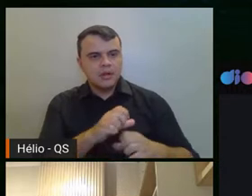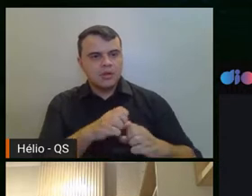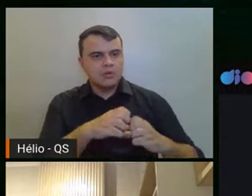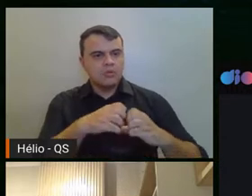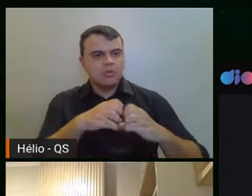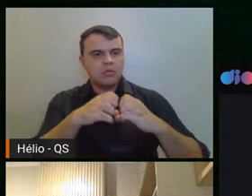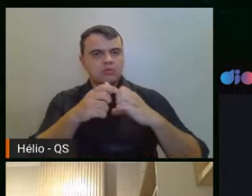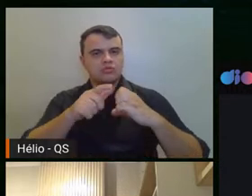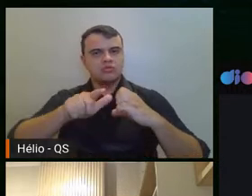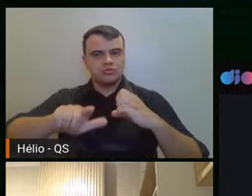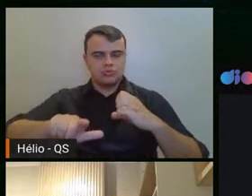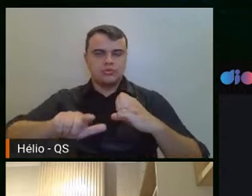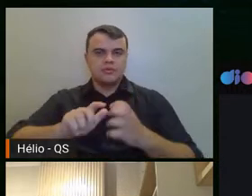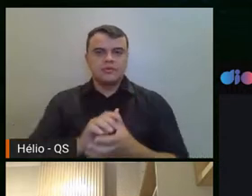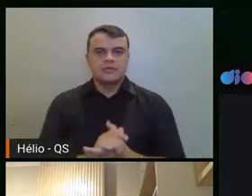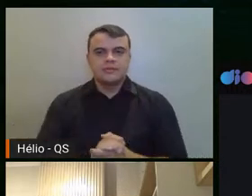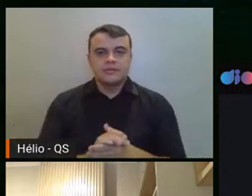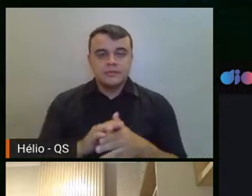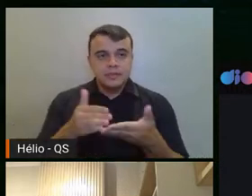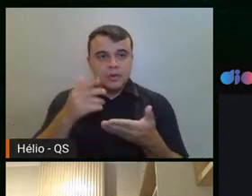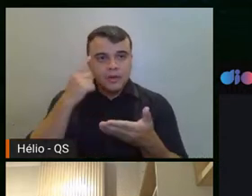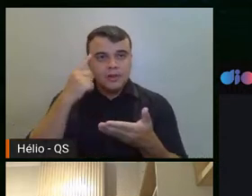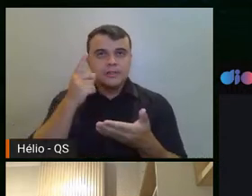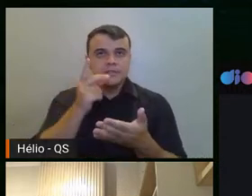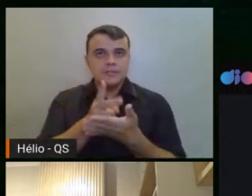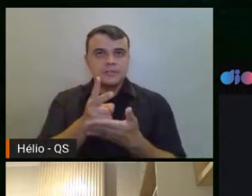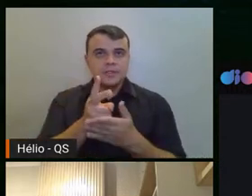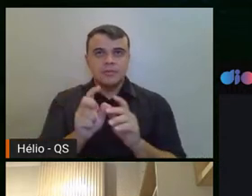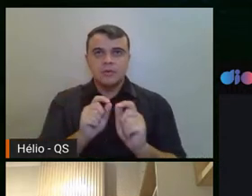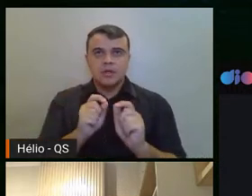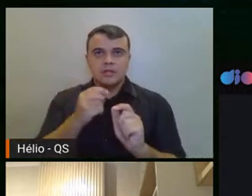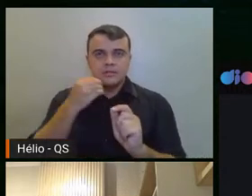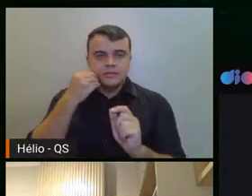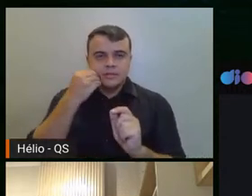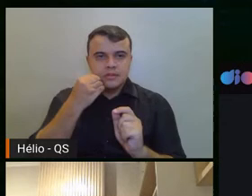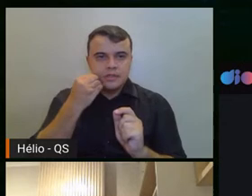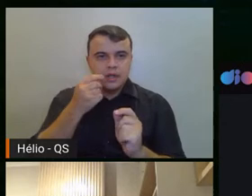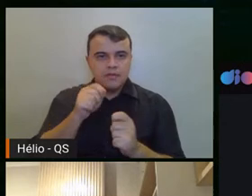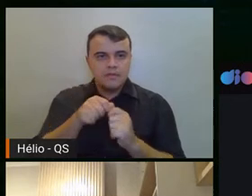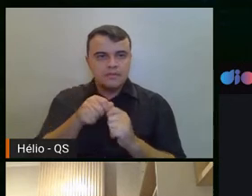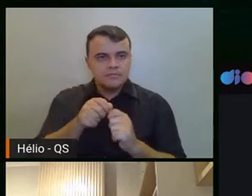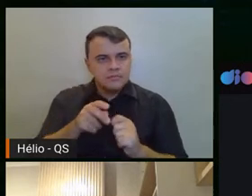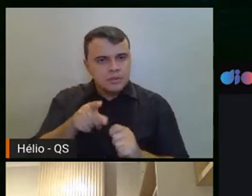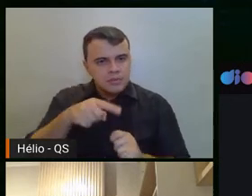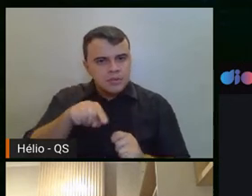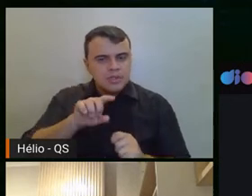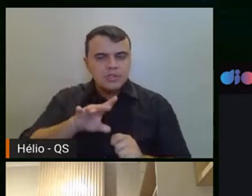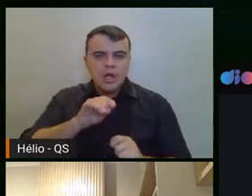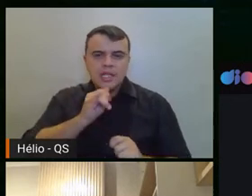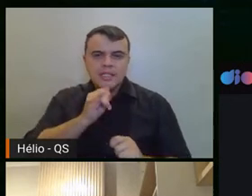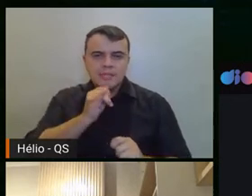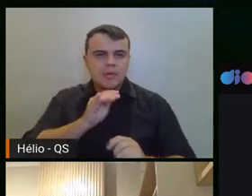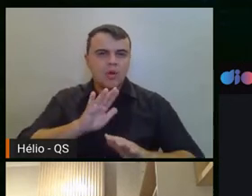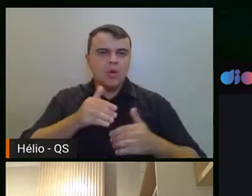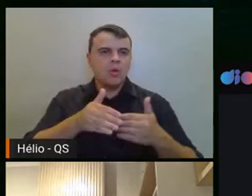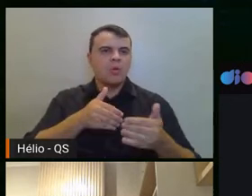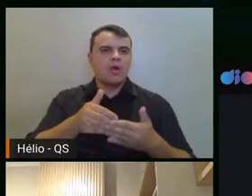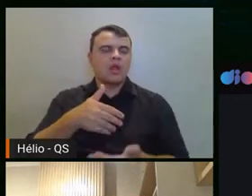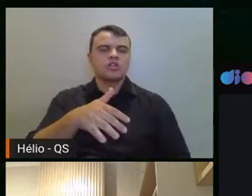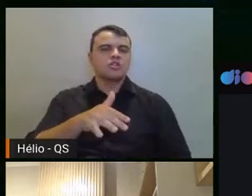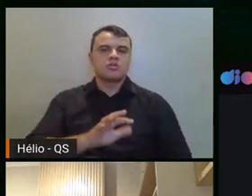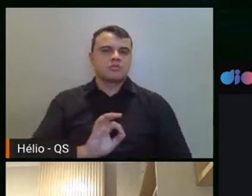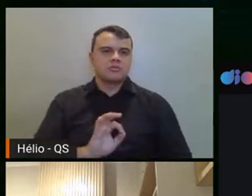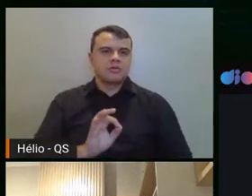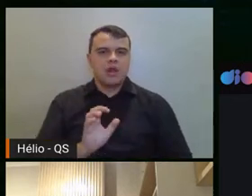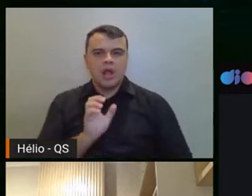voltarem ao normal então a ideia dos corações galera é tentar fazer com que vocês não tentem ir de qualquer jeito avançando